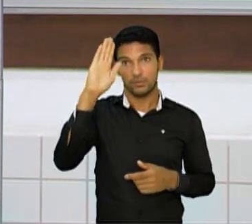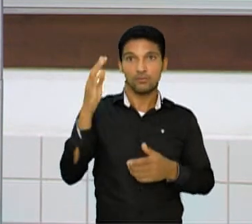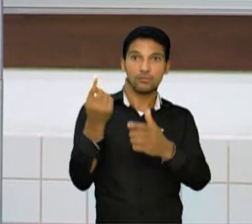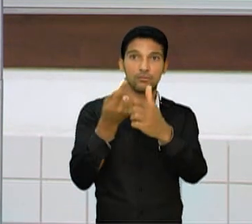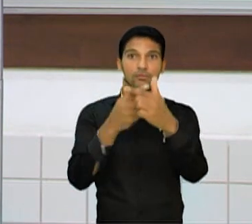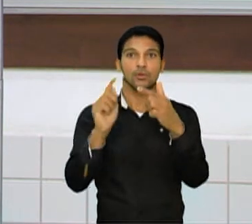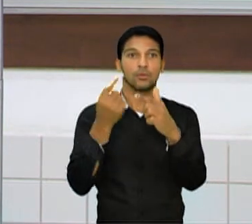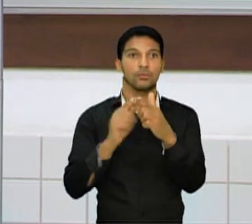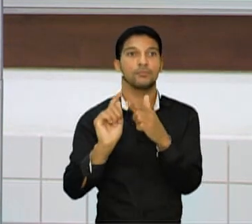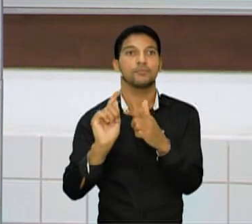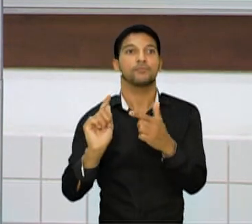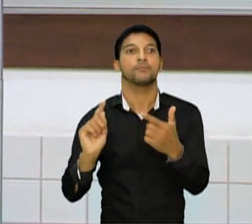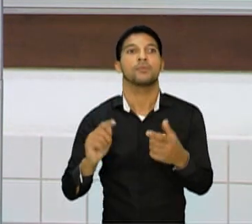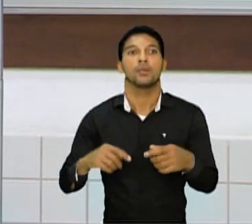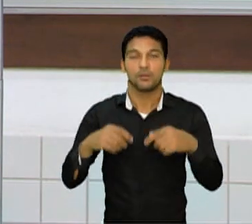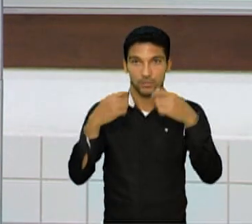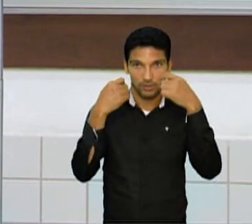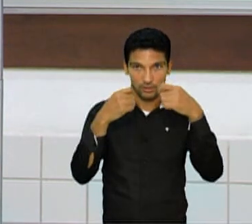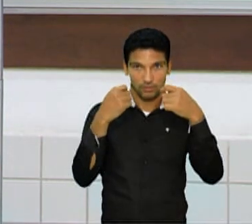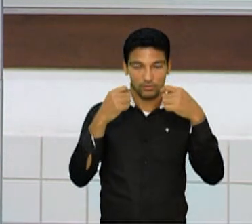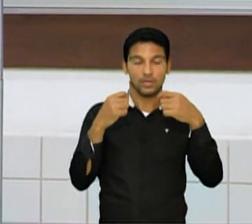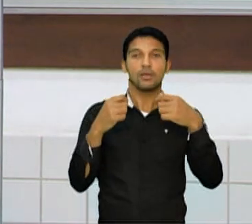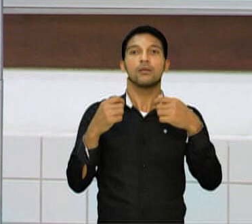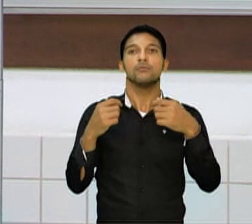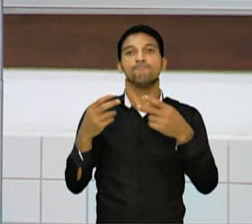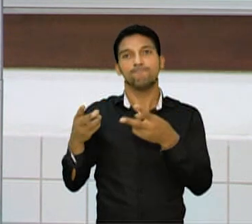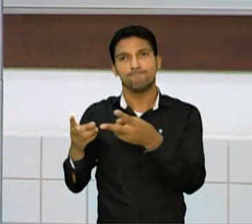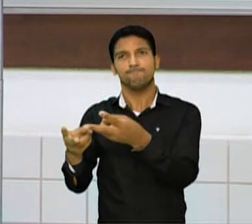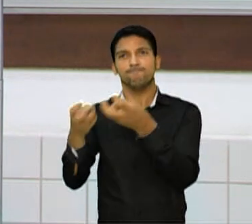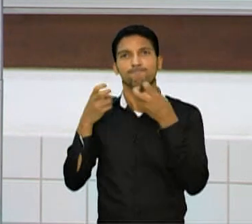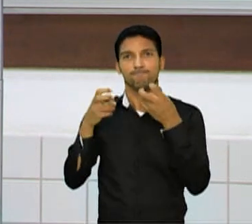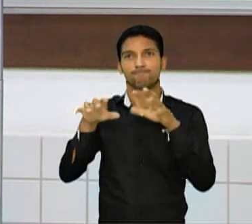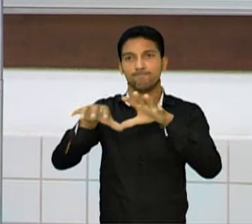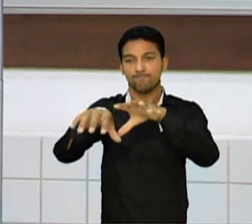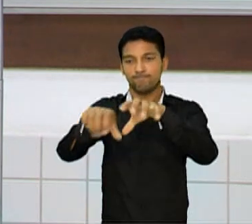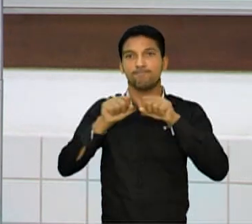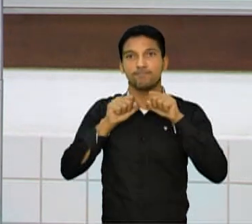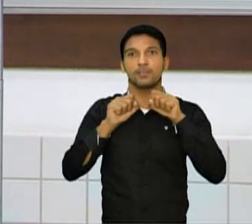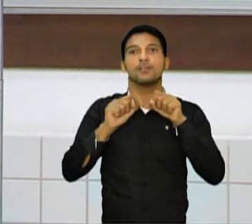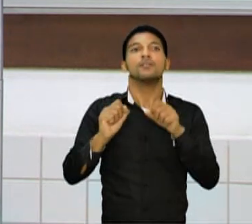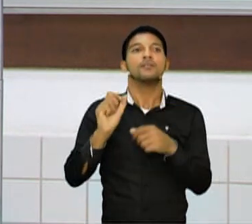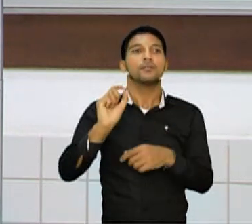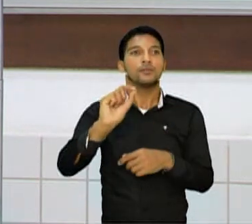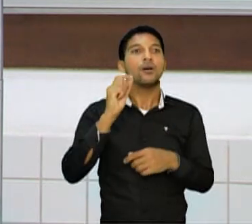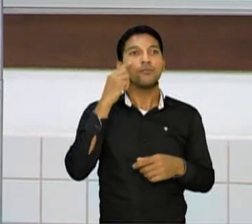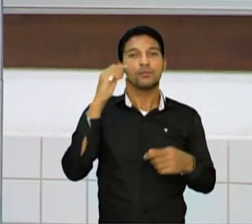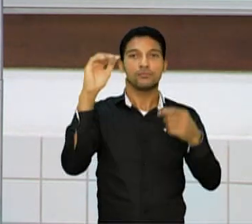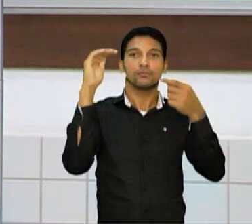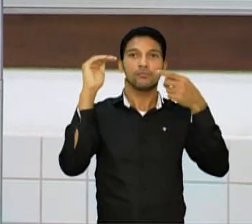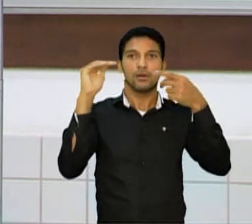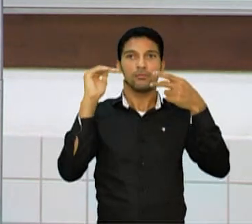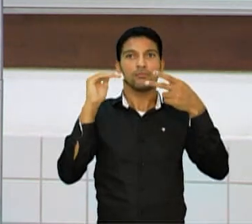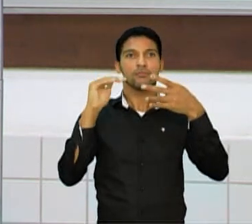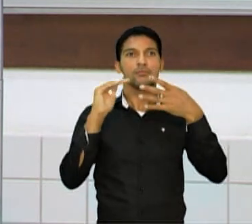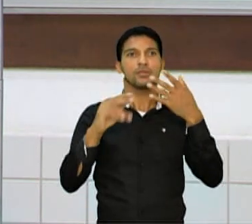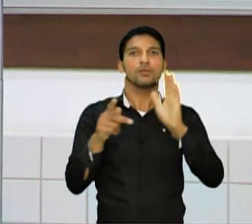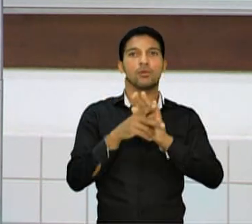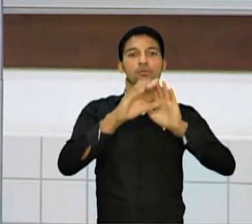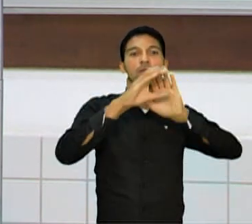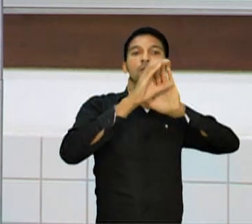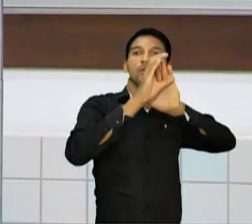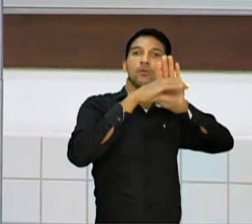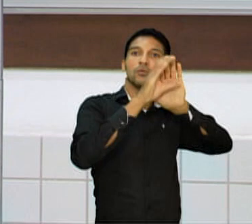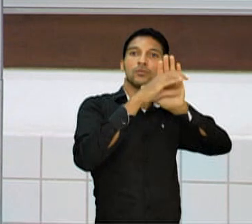disso, devemos resgatar algo que vocês devem ter visto lá no ensino primário, que é a conceituação de